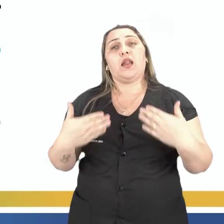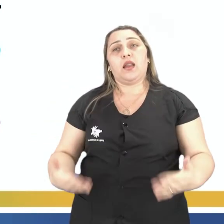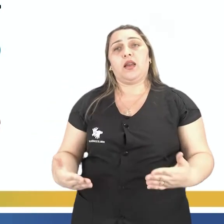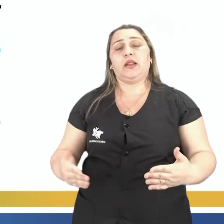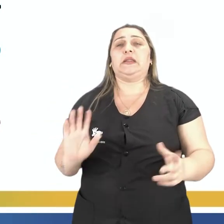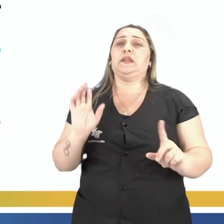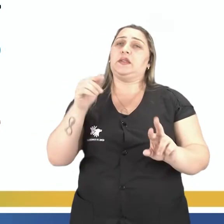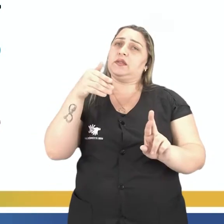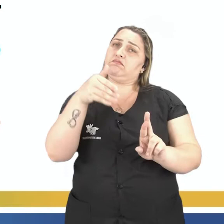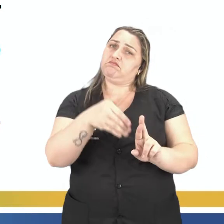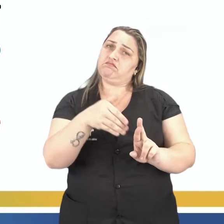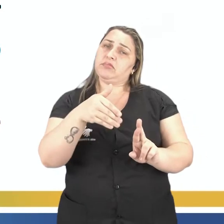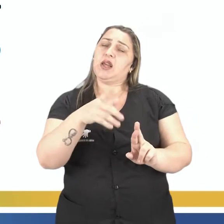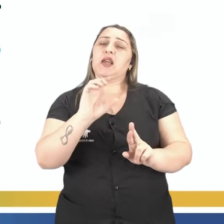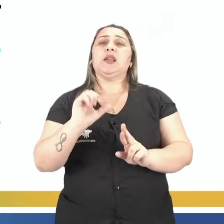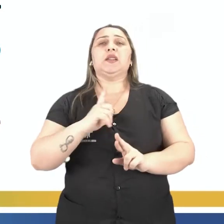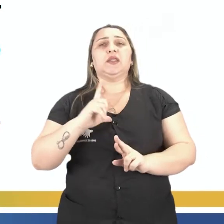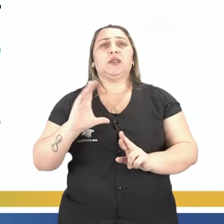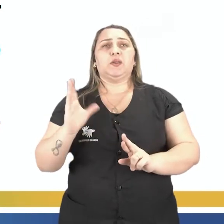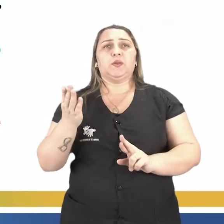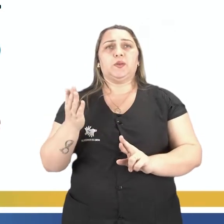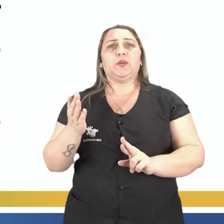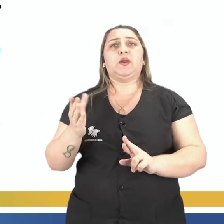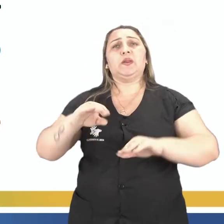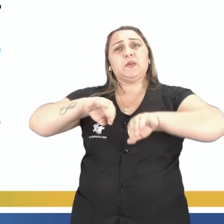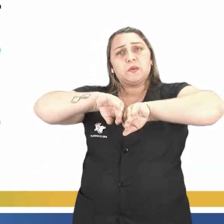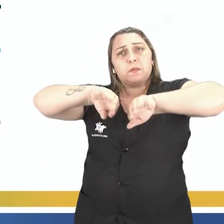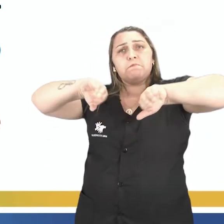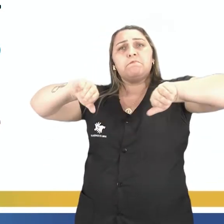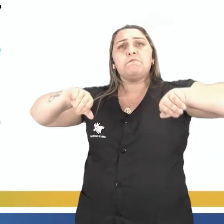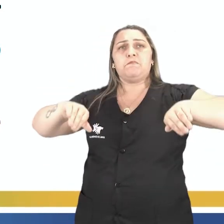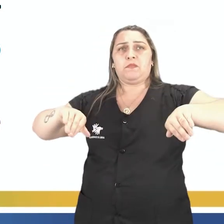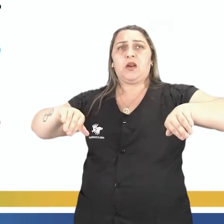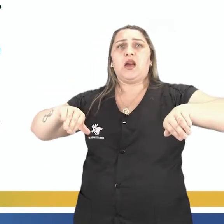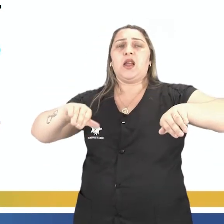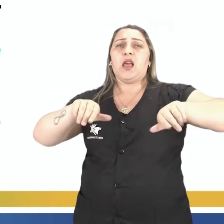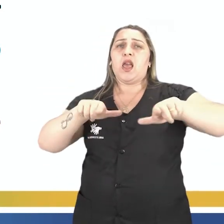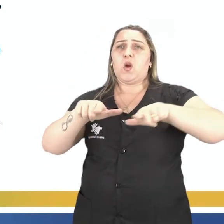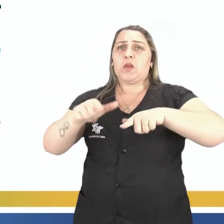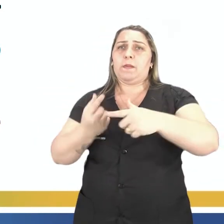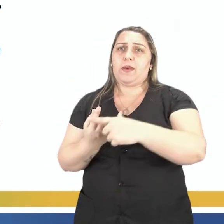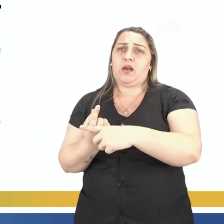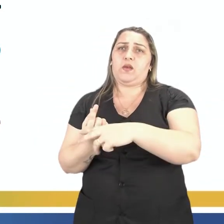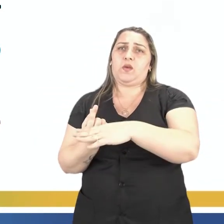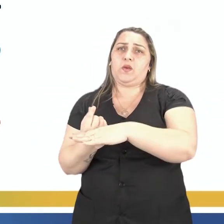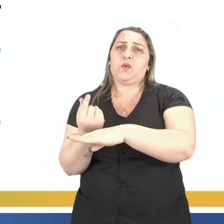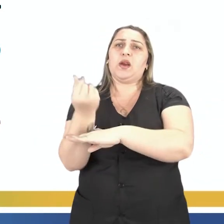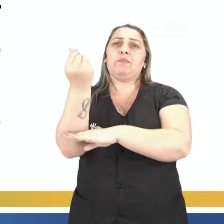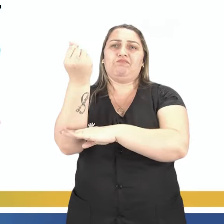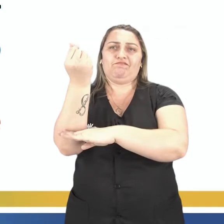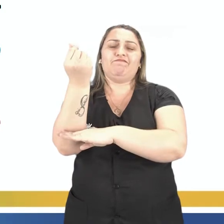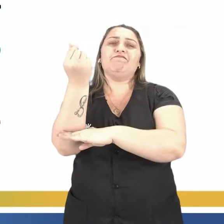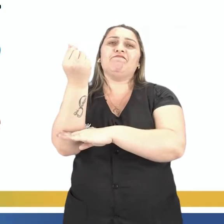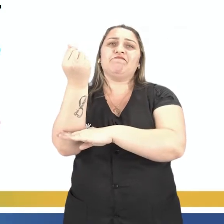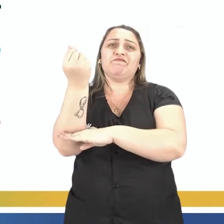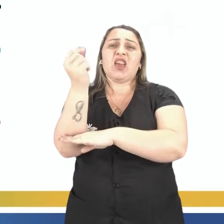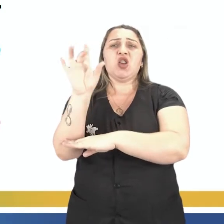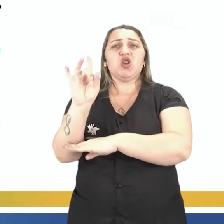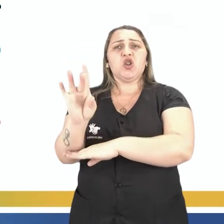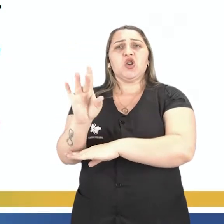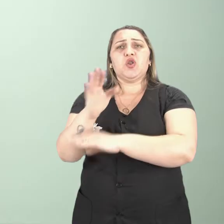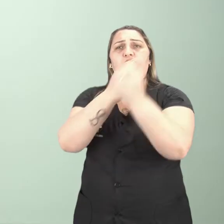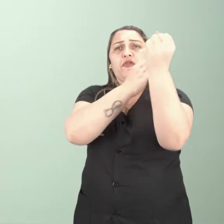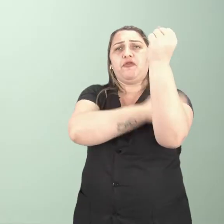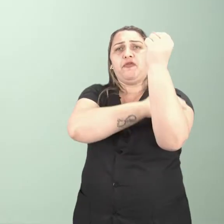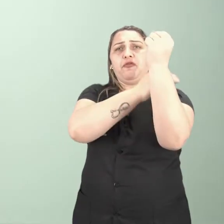nesse sentido vai ocorrer uma nítida separação entre o trabalho e o capital. Aquele que tem só a força